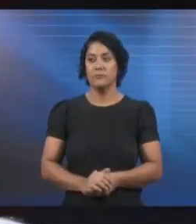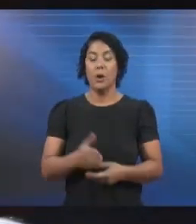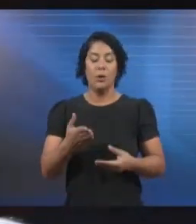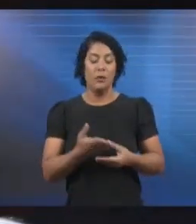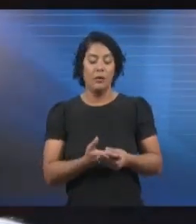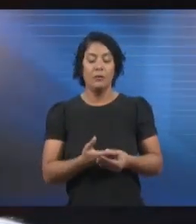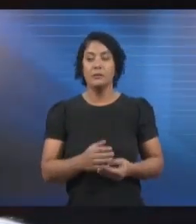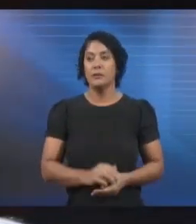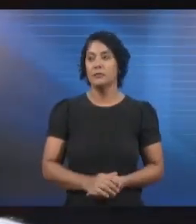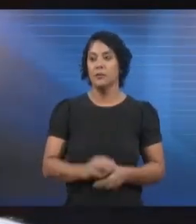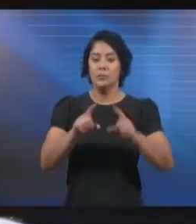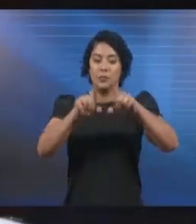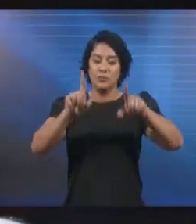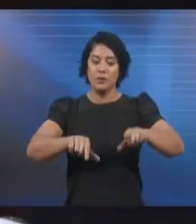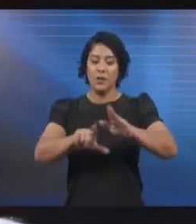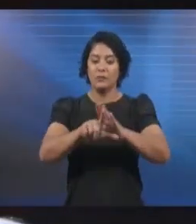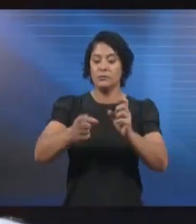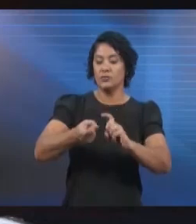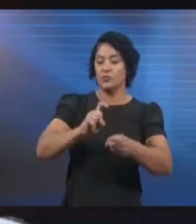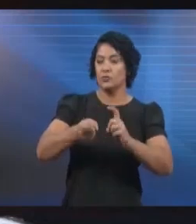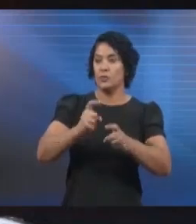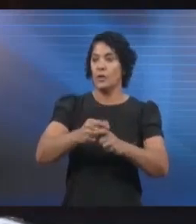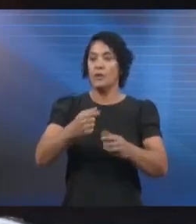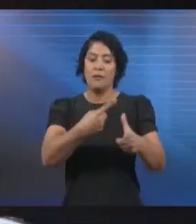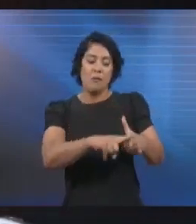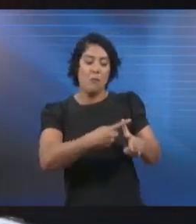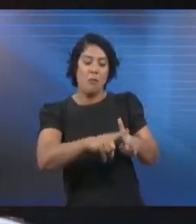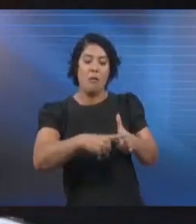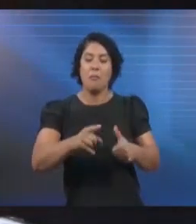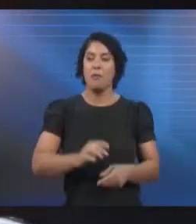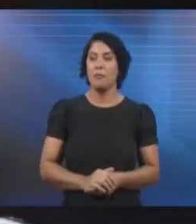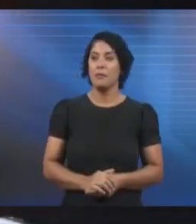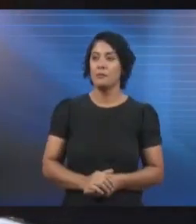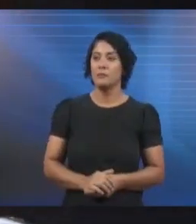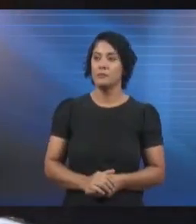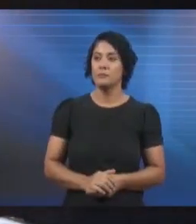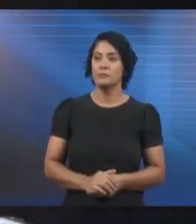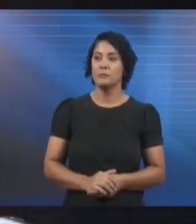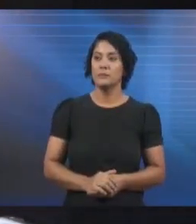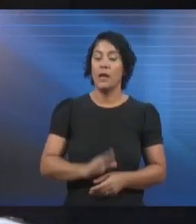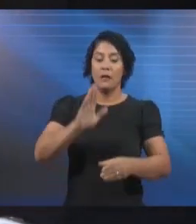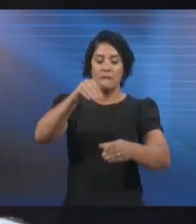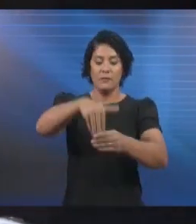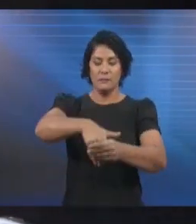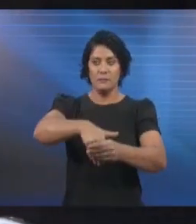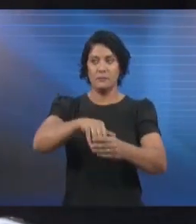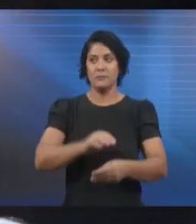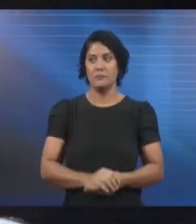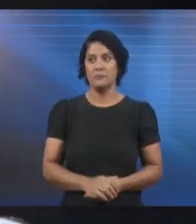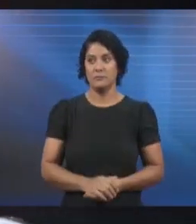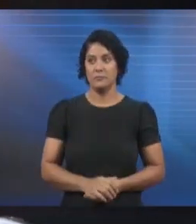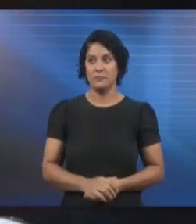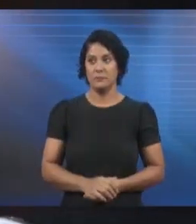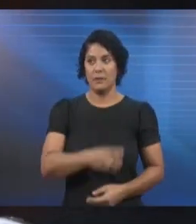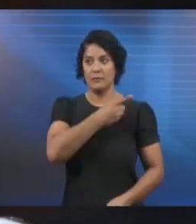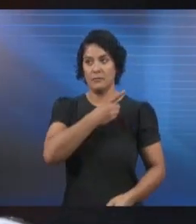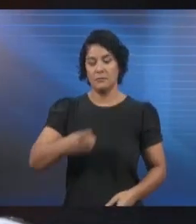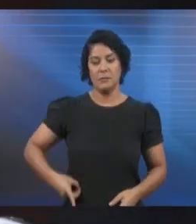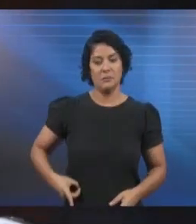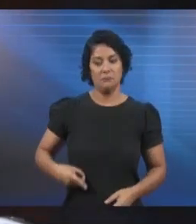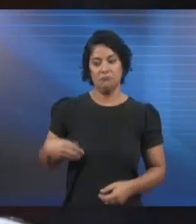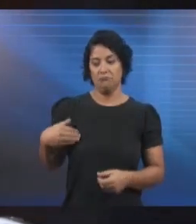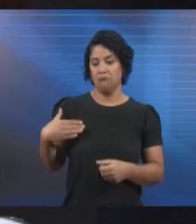processo projetos que tem discussão que tem problemas então diante dessa votação que os deputados não